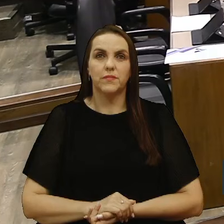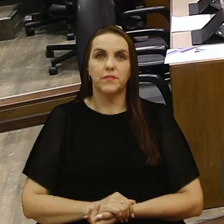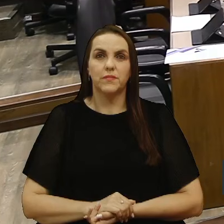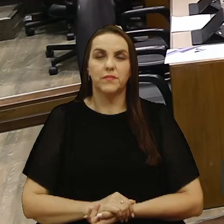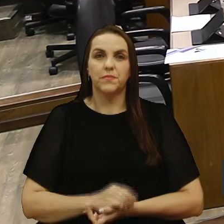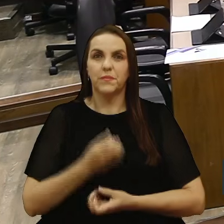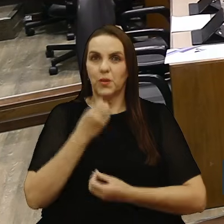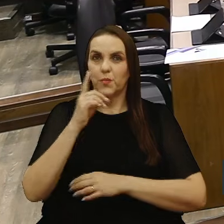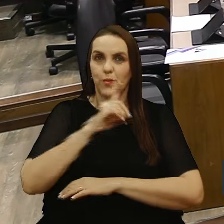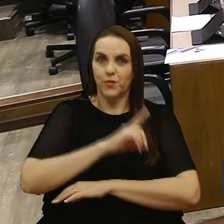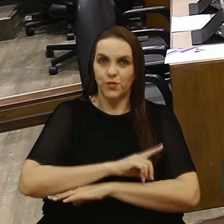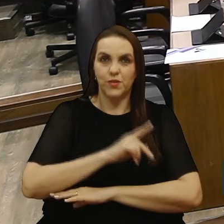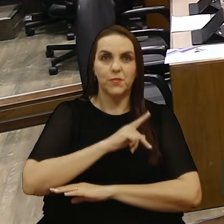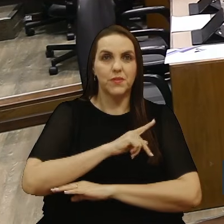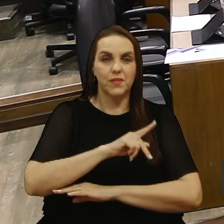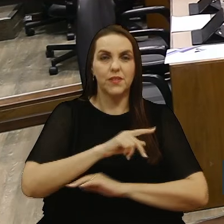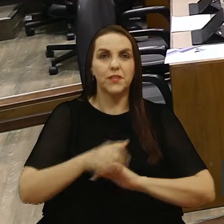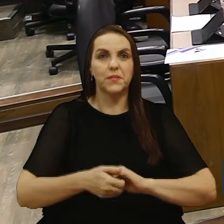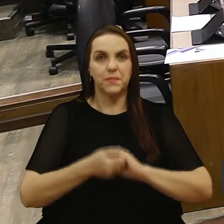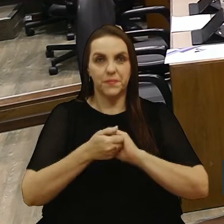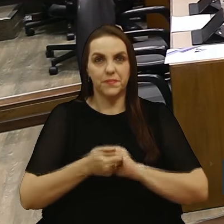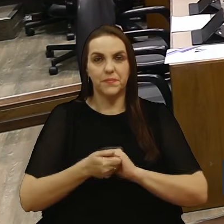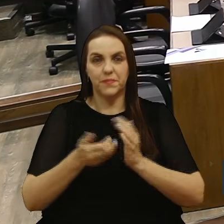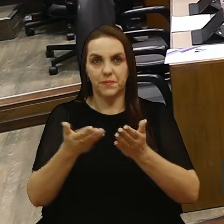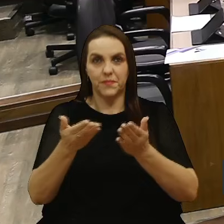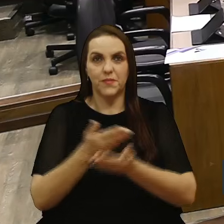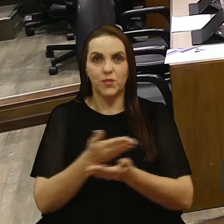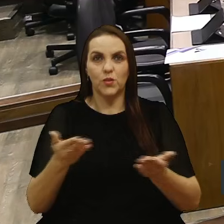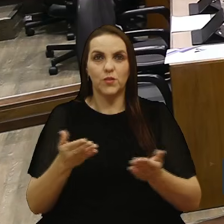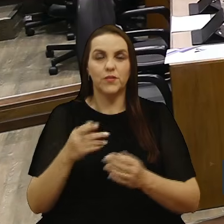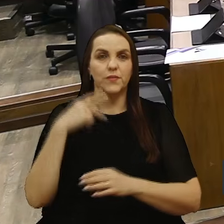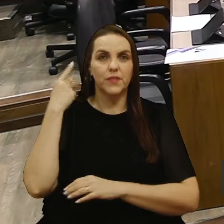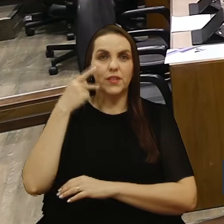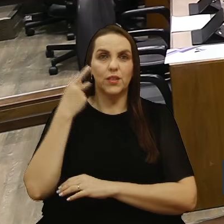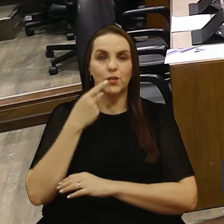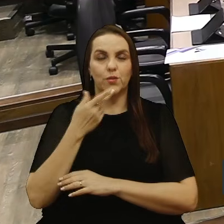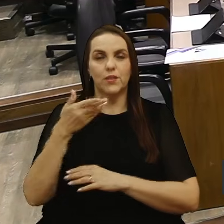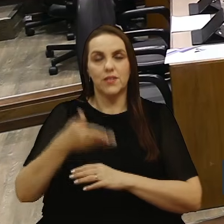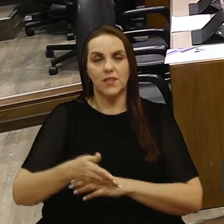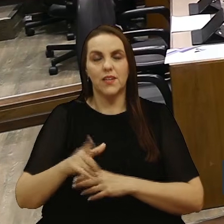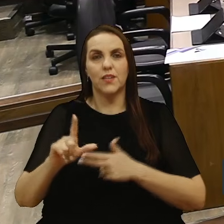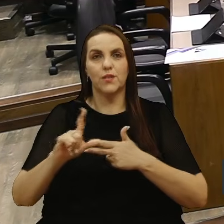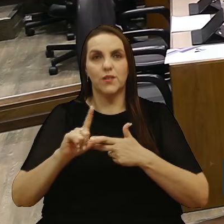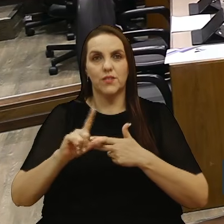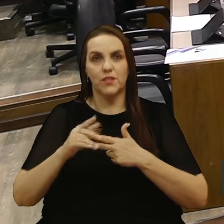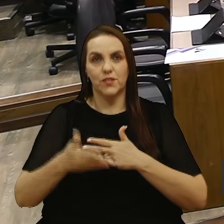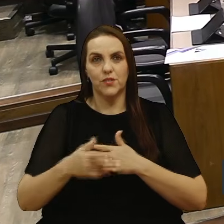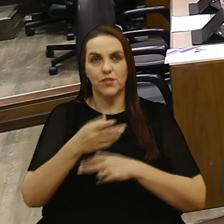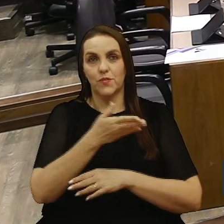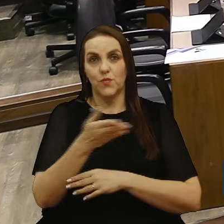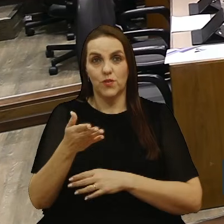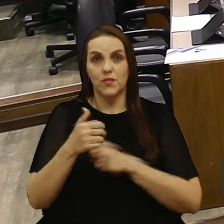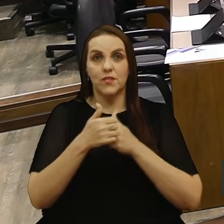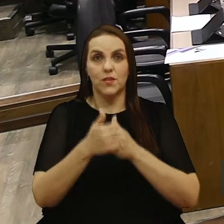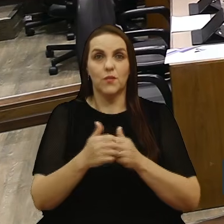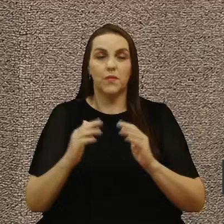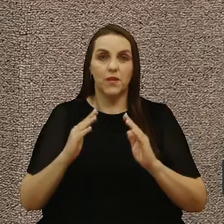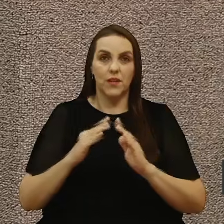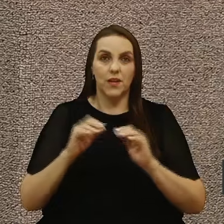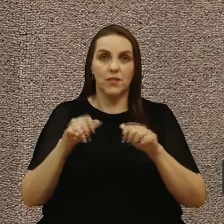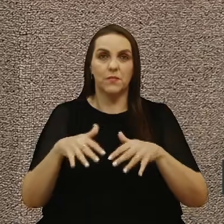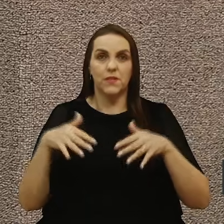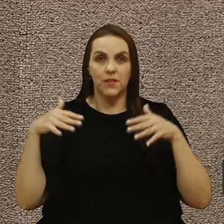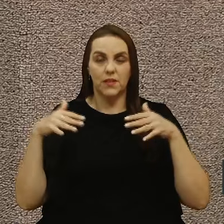Bom dia, presidente. Meus cumprimentos ao senhor, aos demais vereadores dessa Casa Legislativa. O senhor e a senhora que nos acompanha de casa, quem nos acompanha do plenário.